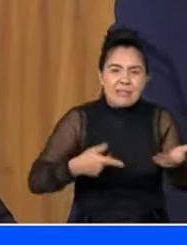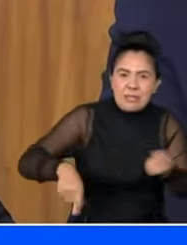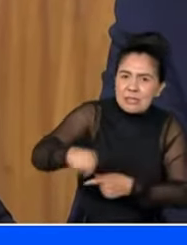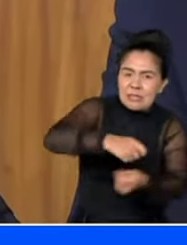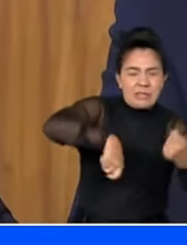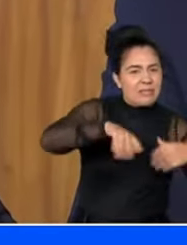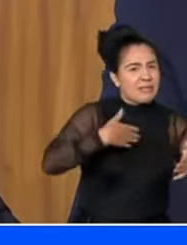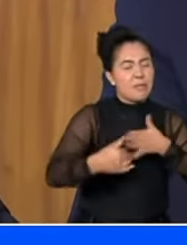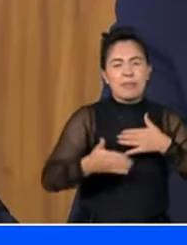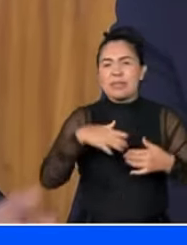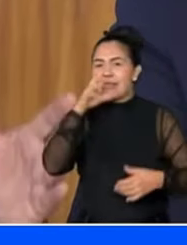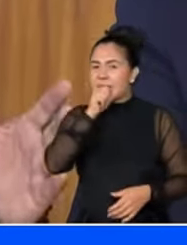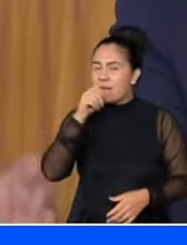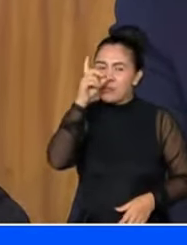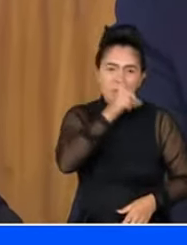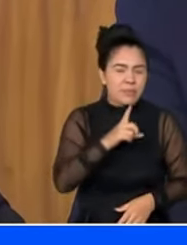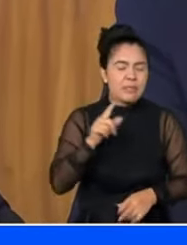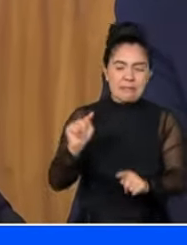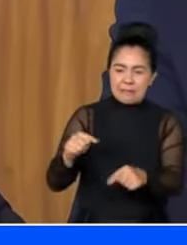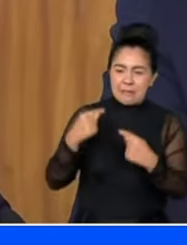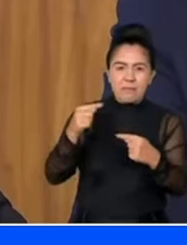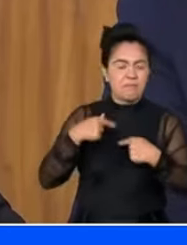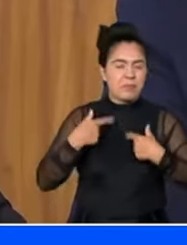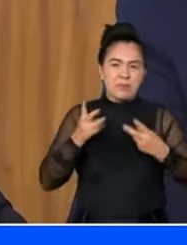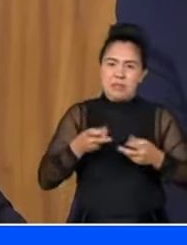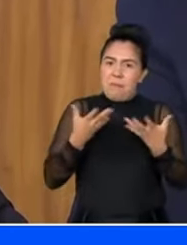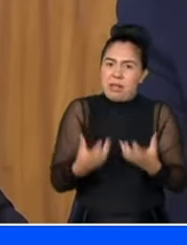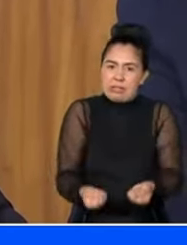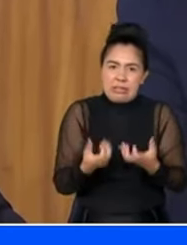nos desafiando sempre. E eu sempre aceitei o desafio dele. Por isso que eu estou